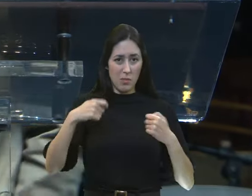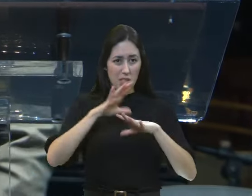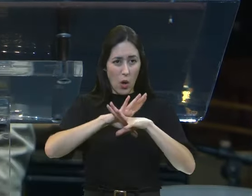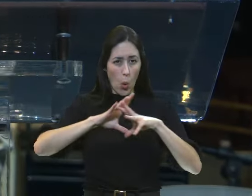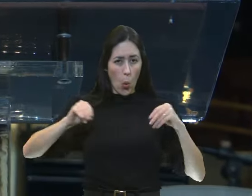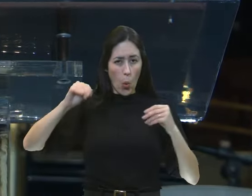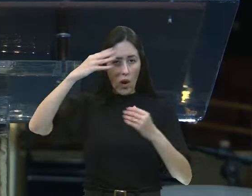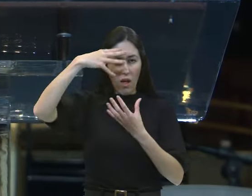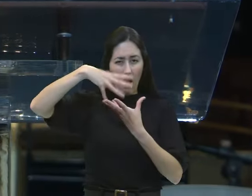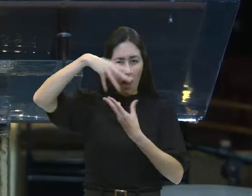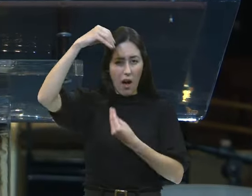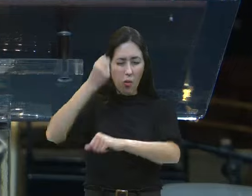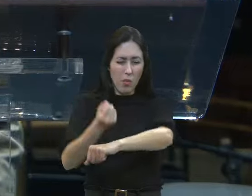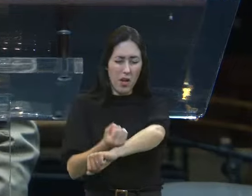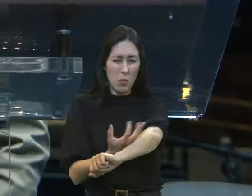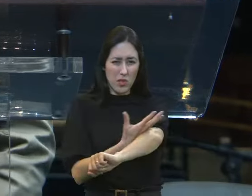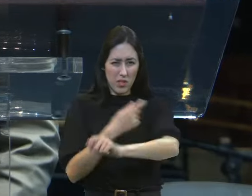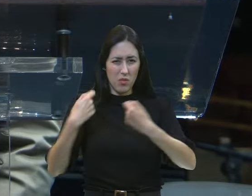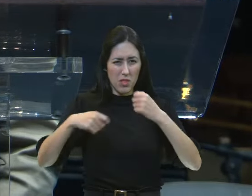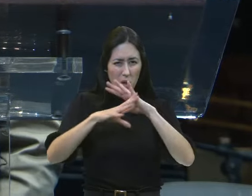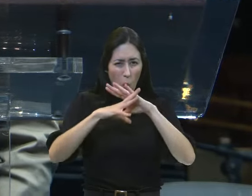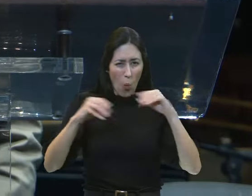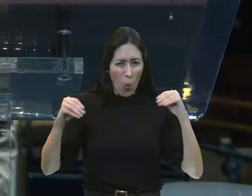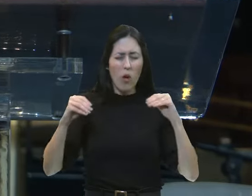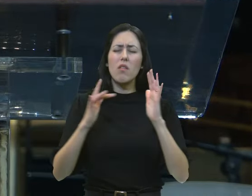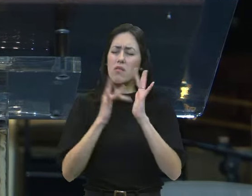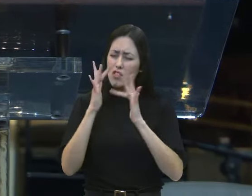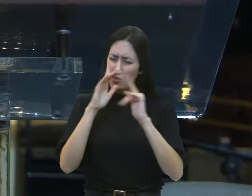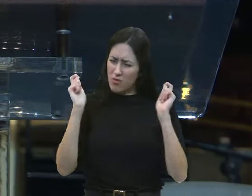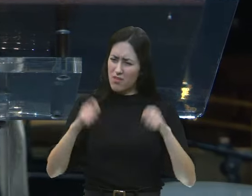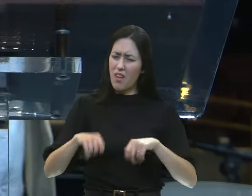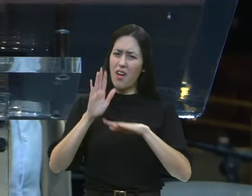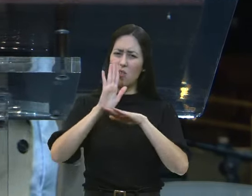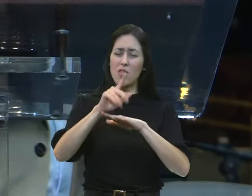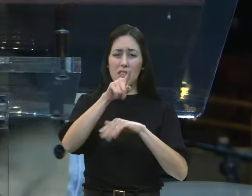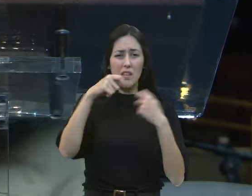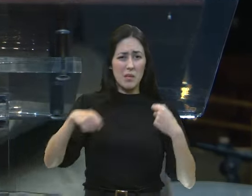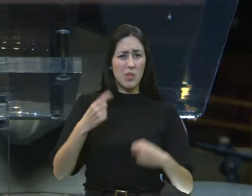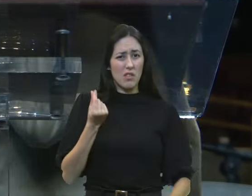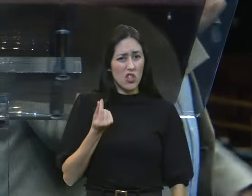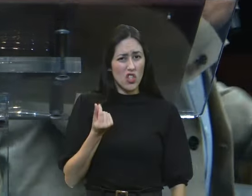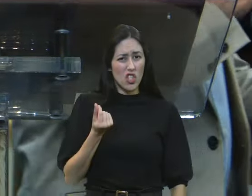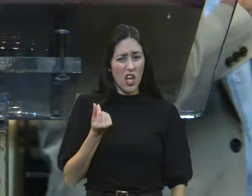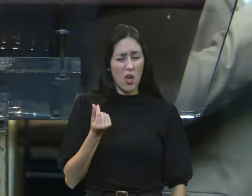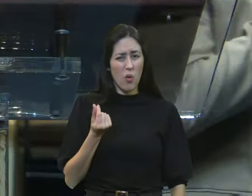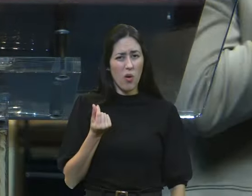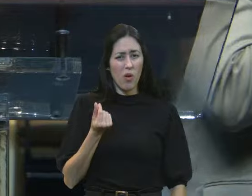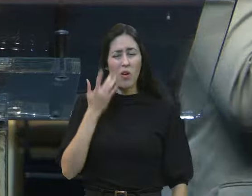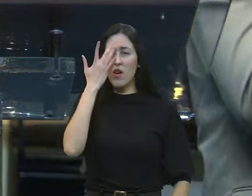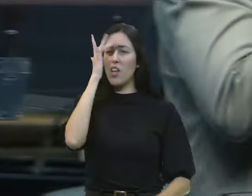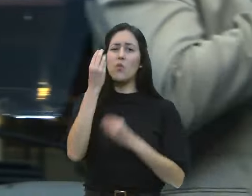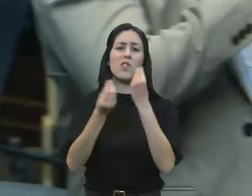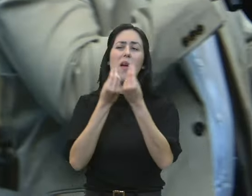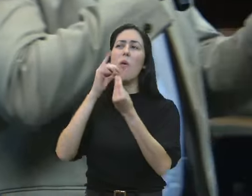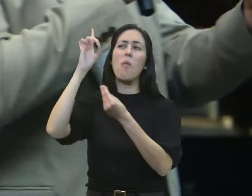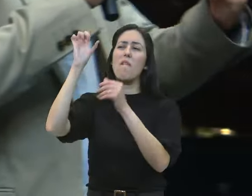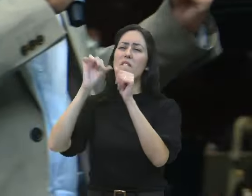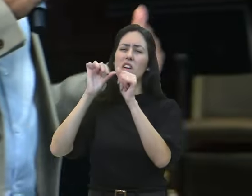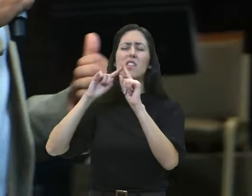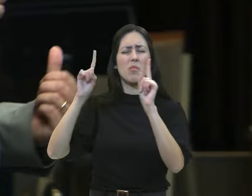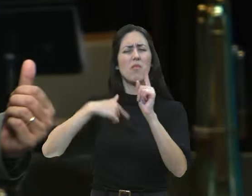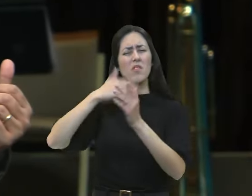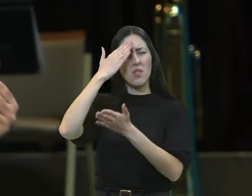emocional? Jesus tem para você. Você precisa de recurso, grana? Eu não sei como ele vai fazer, mas eu creio. Ele